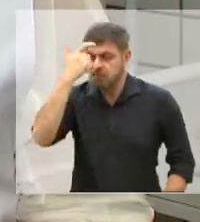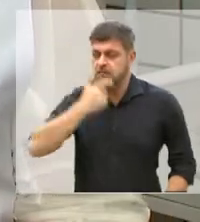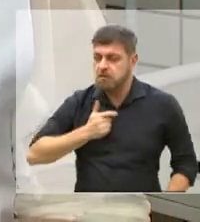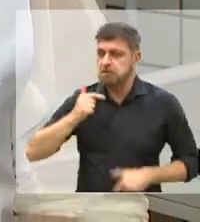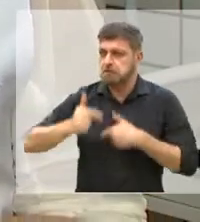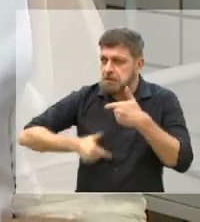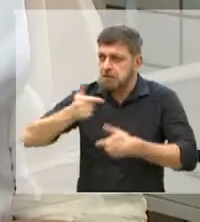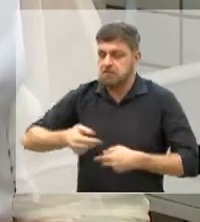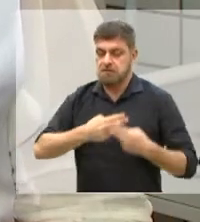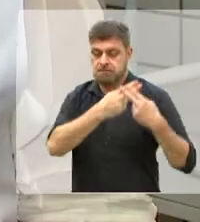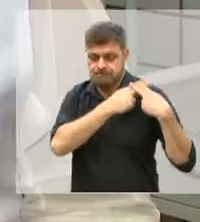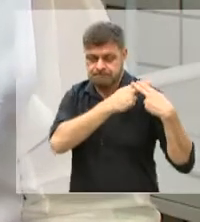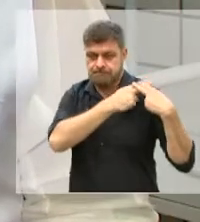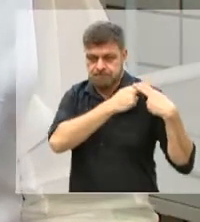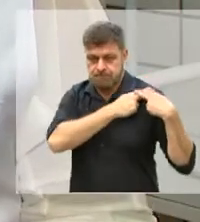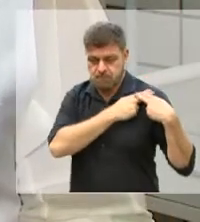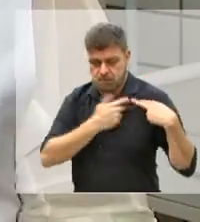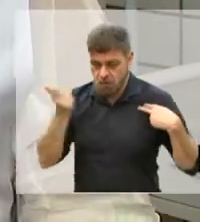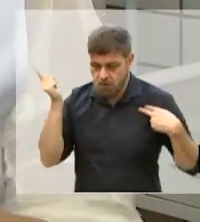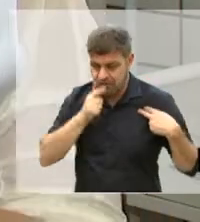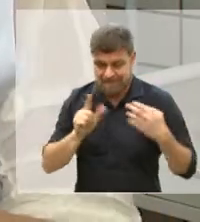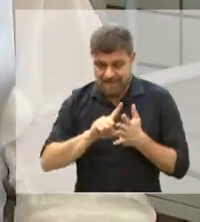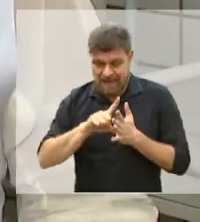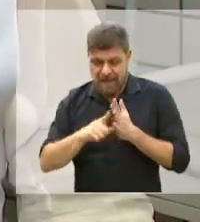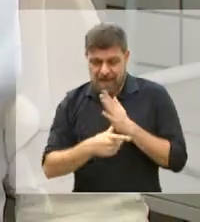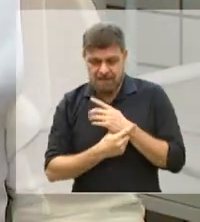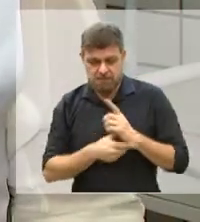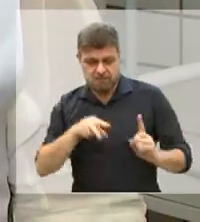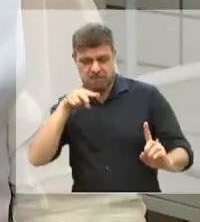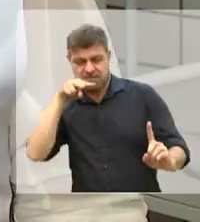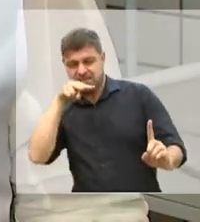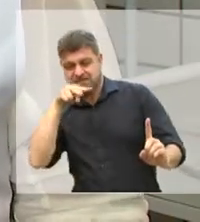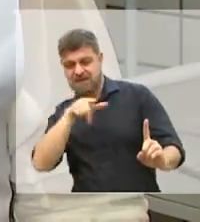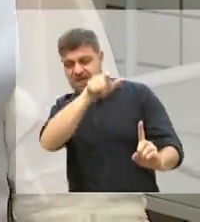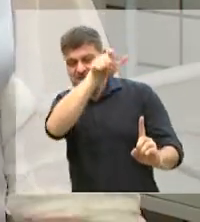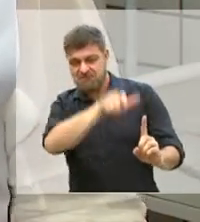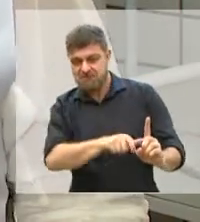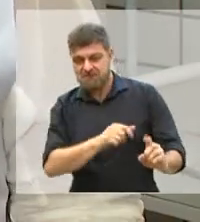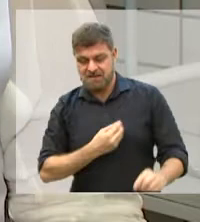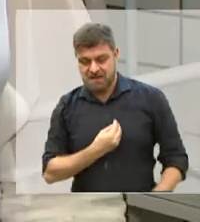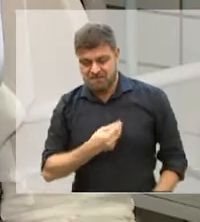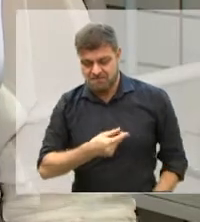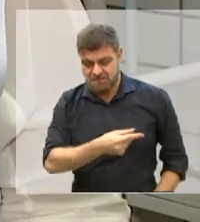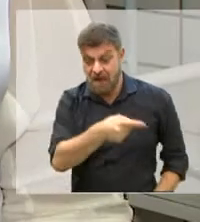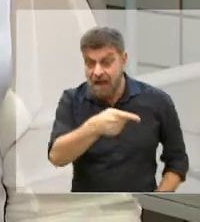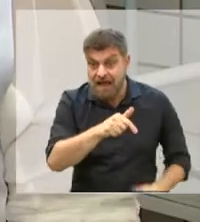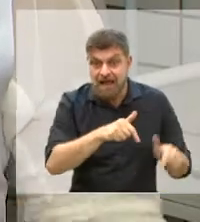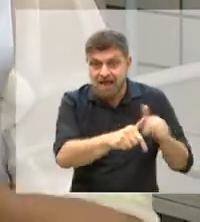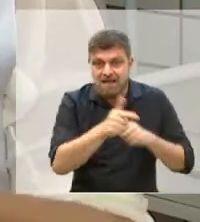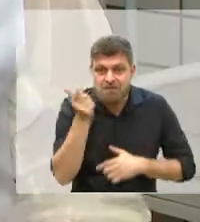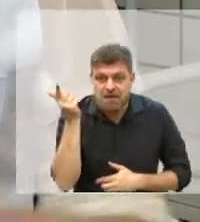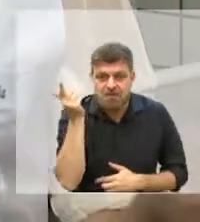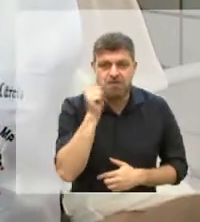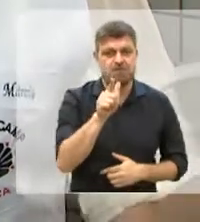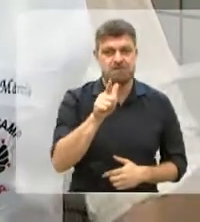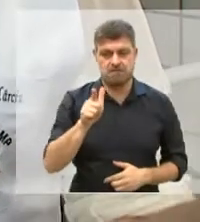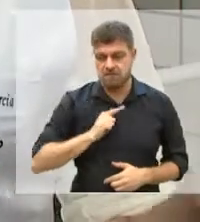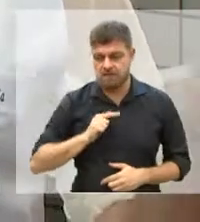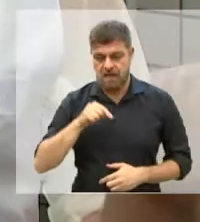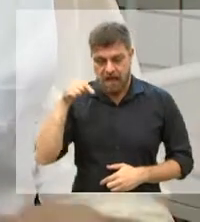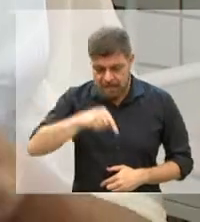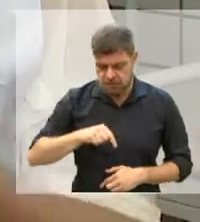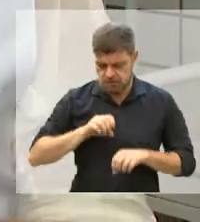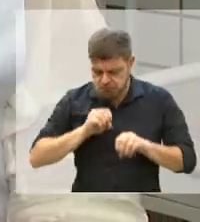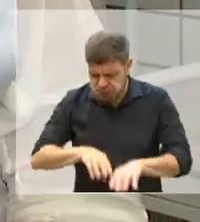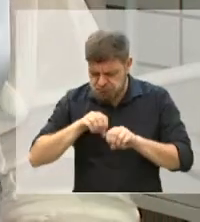você cumpriu, quando você vê lá no final da trajetória deles, eles já no mercado de trabalho, com tudo aquilo que a